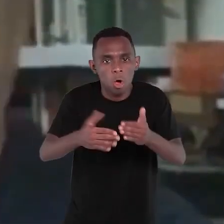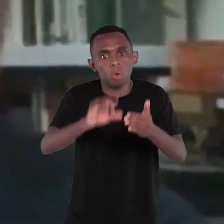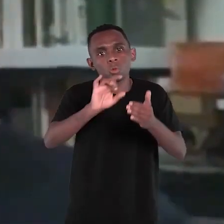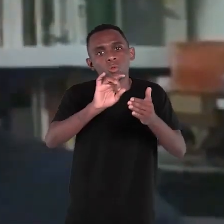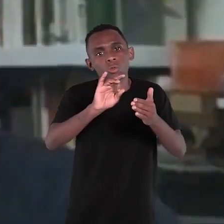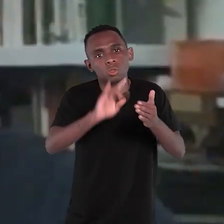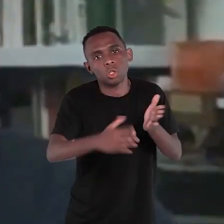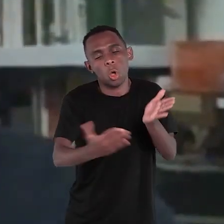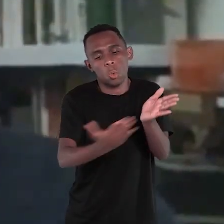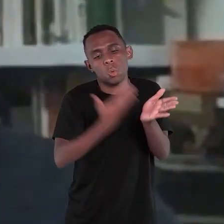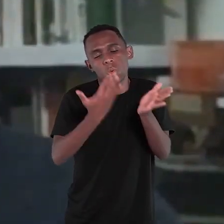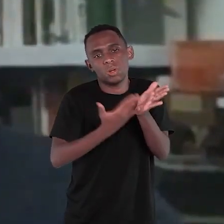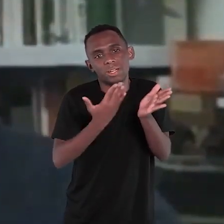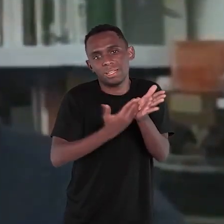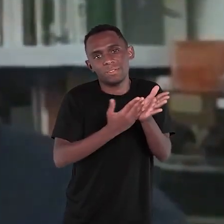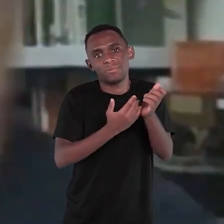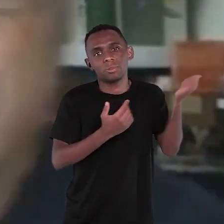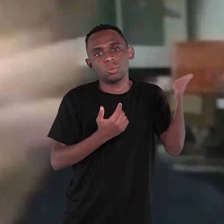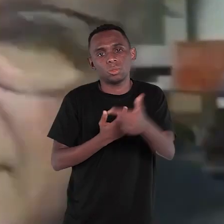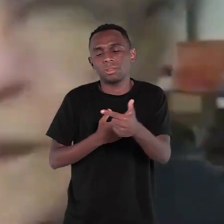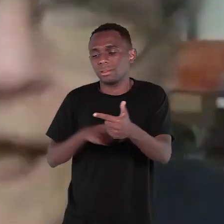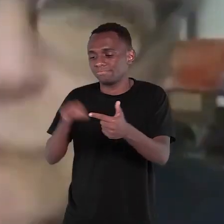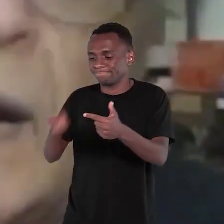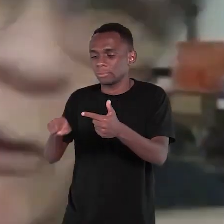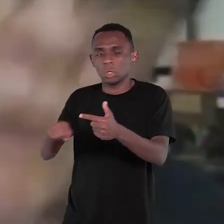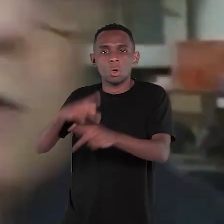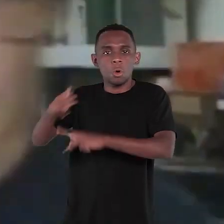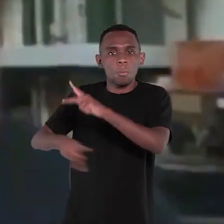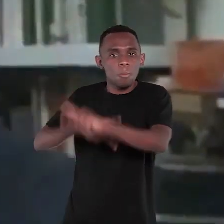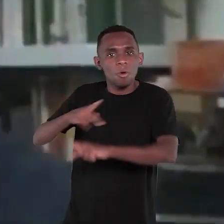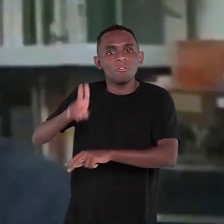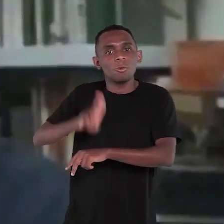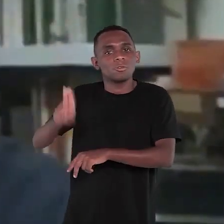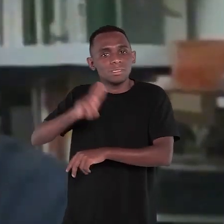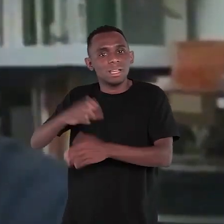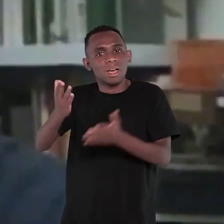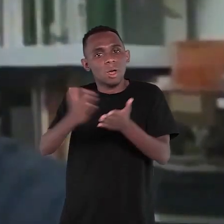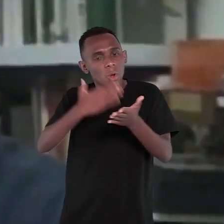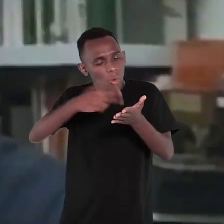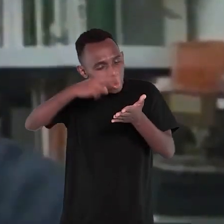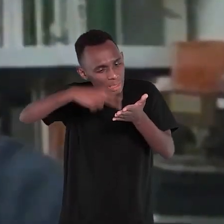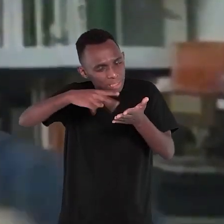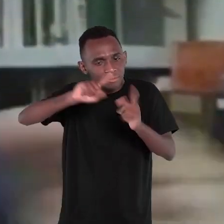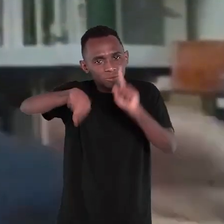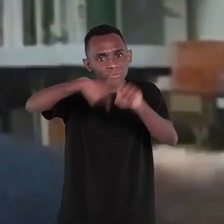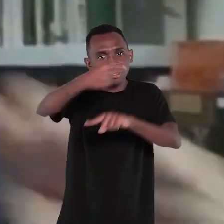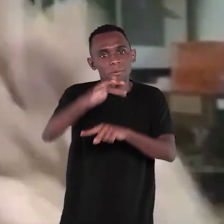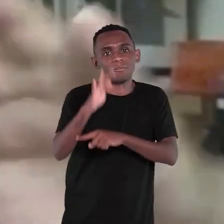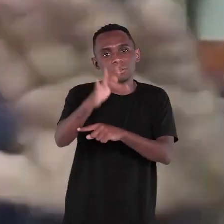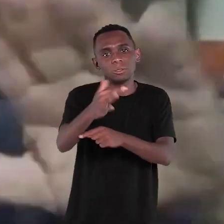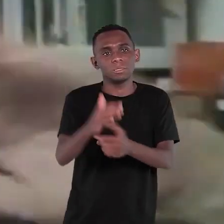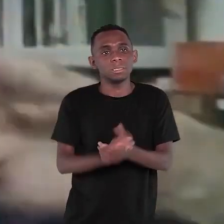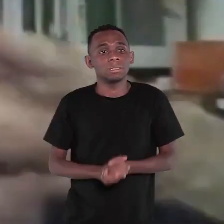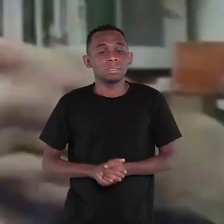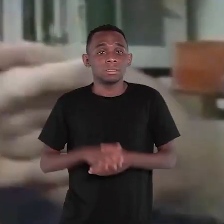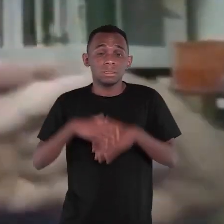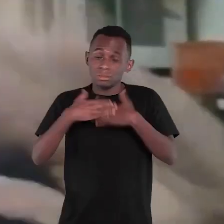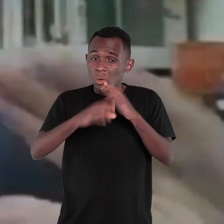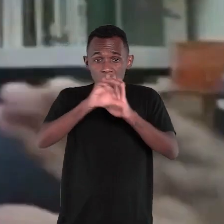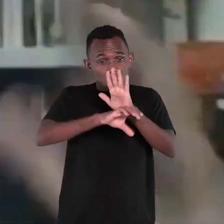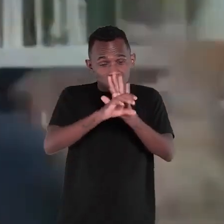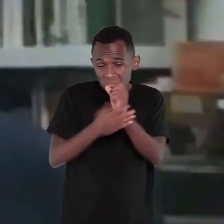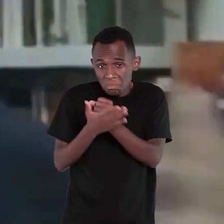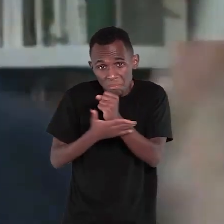centralidade dada ao acervo, ao invés de ser dado à comunidade que atende, né? Então, eu acho que o